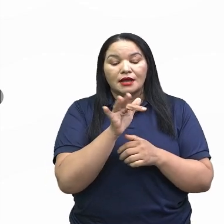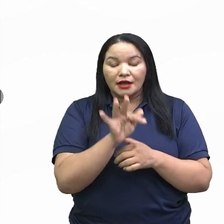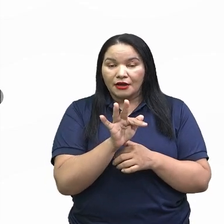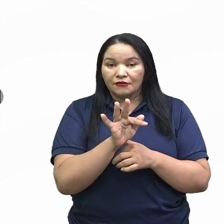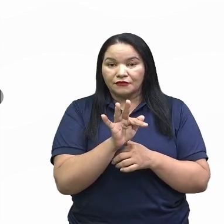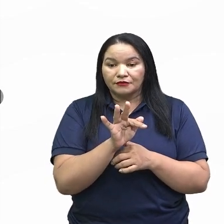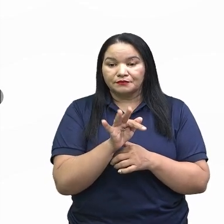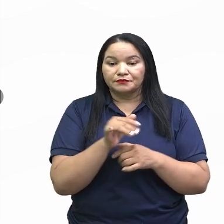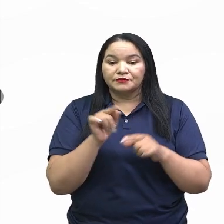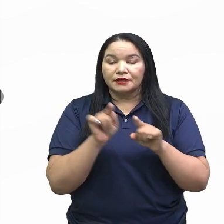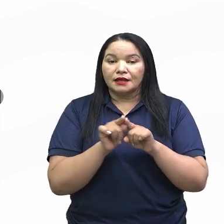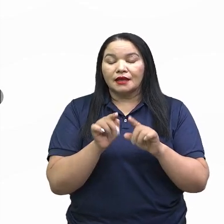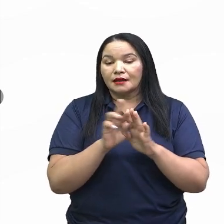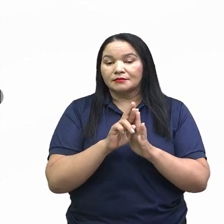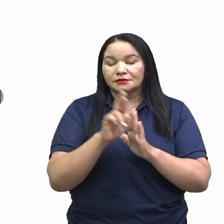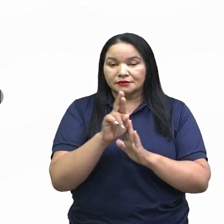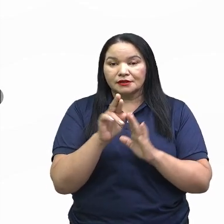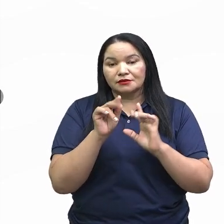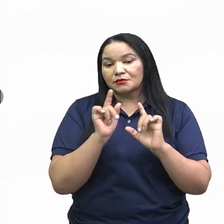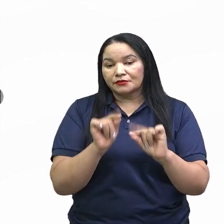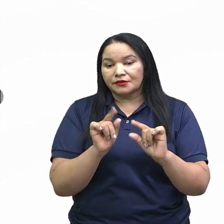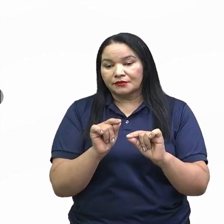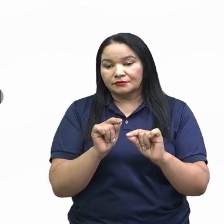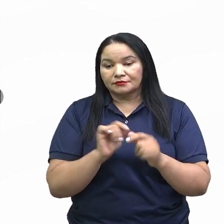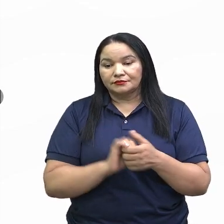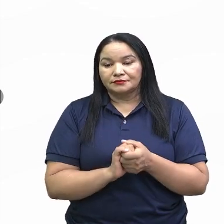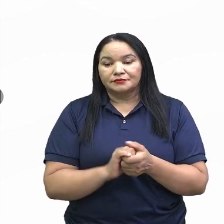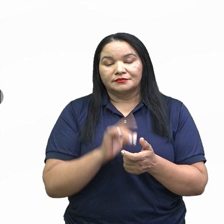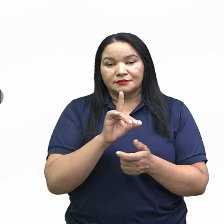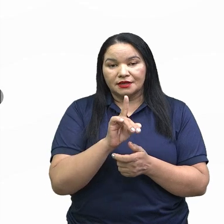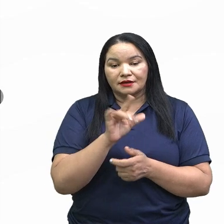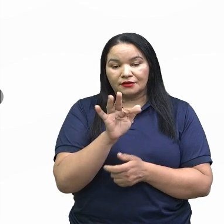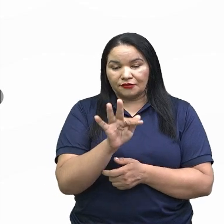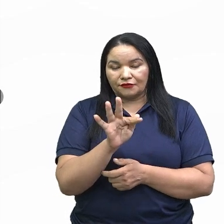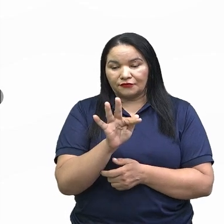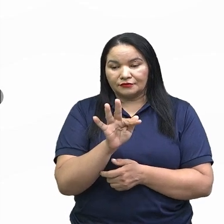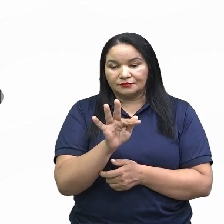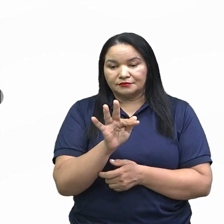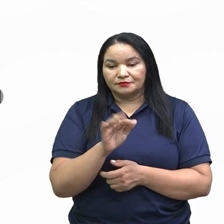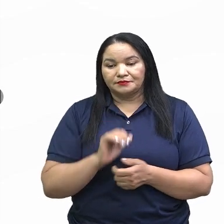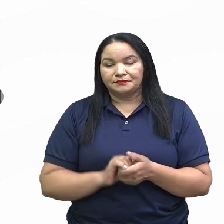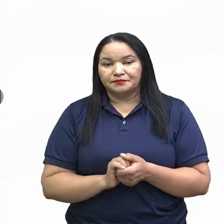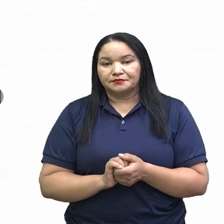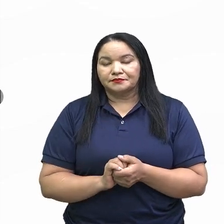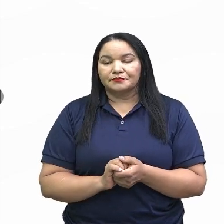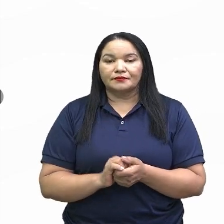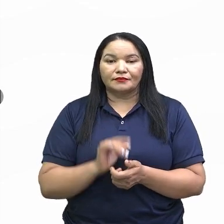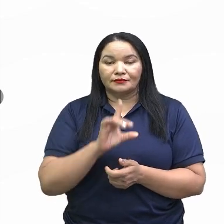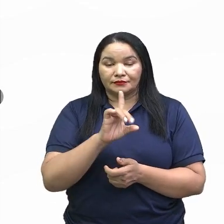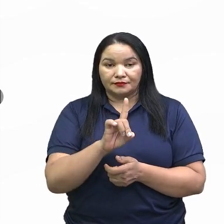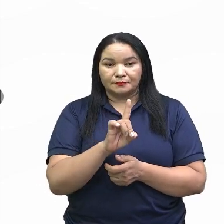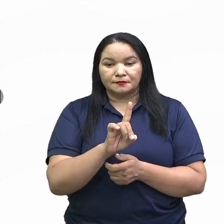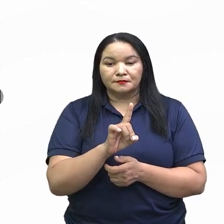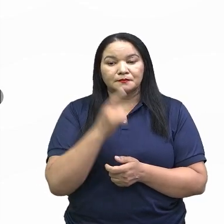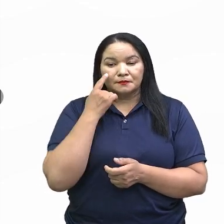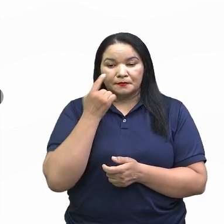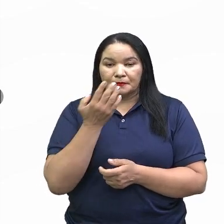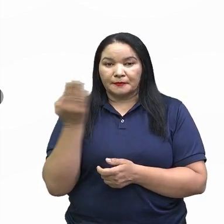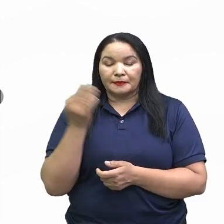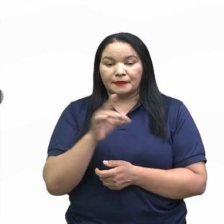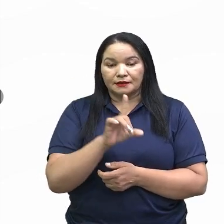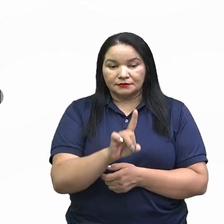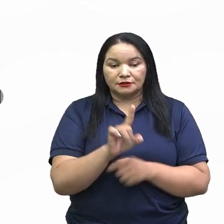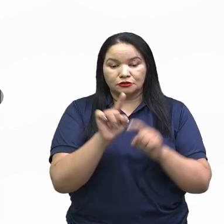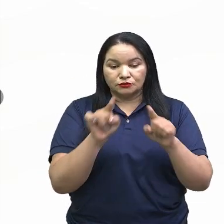F e ele é representado por D de F, ou seja, domínio de F. E nós temos também